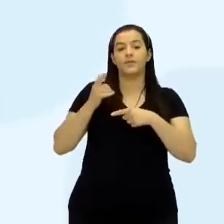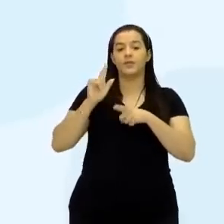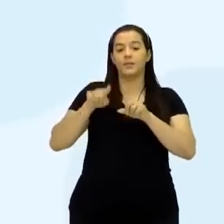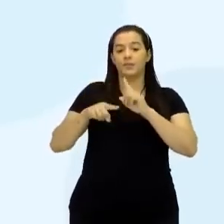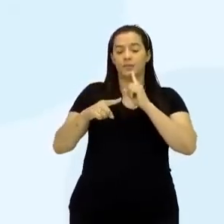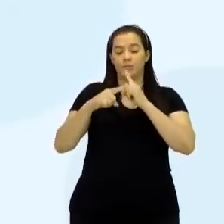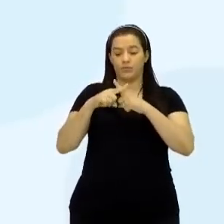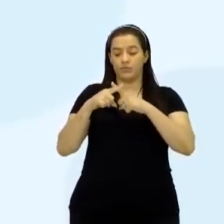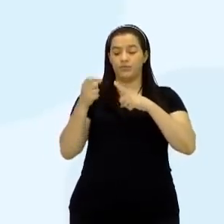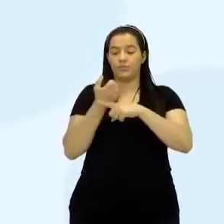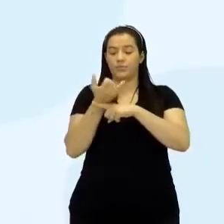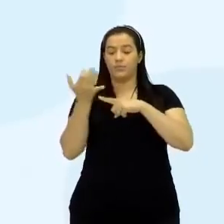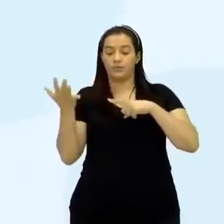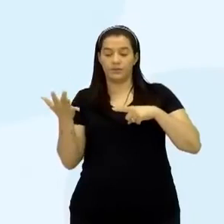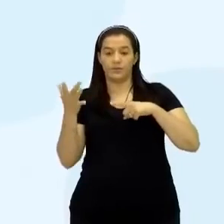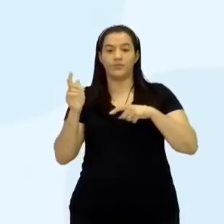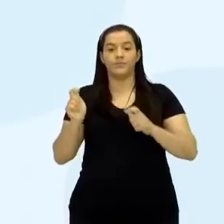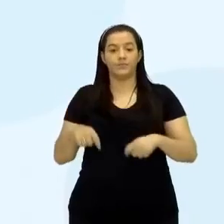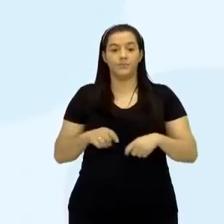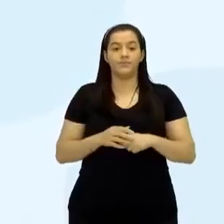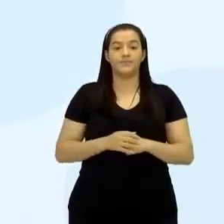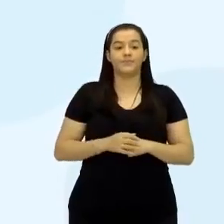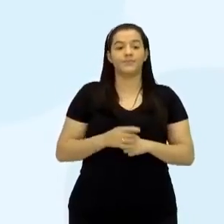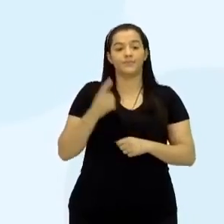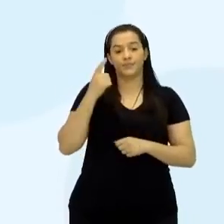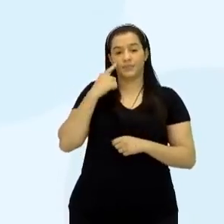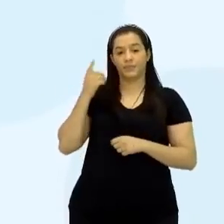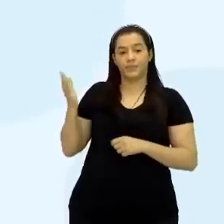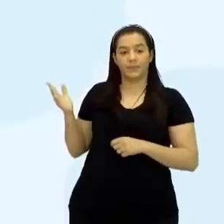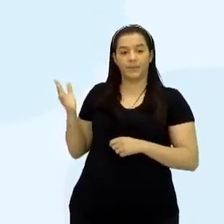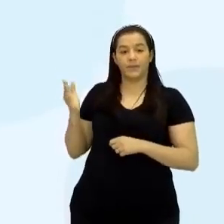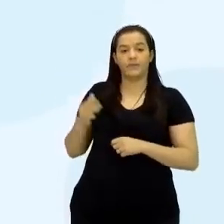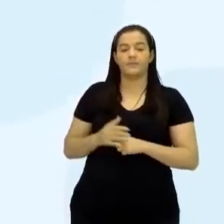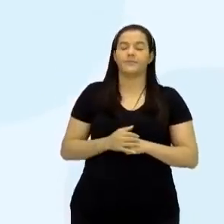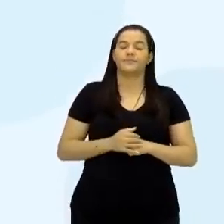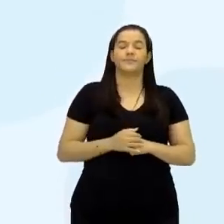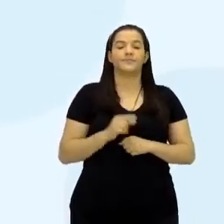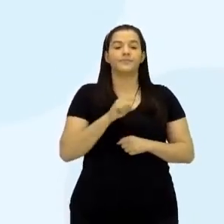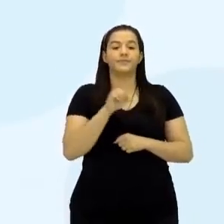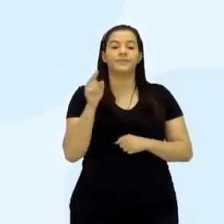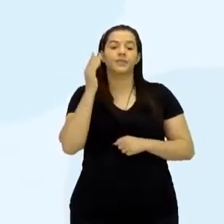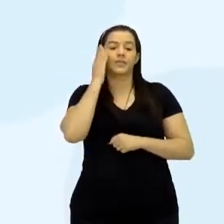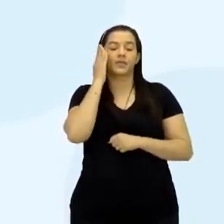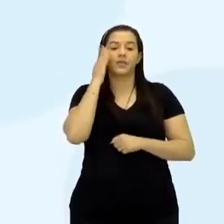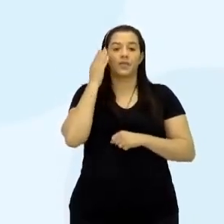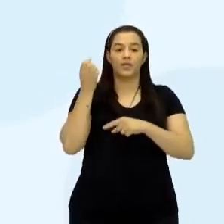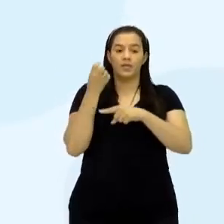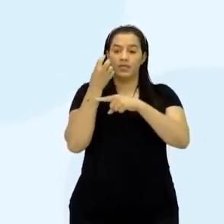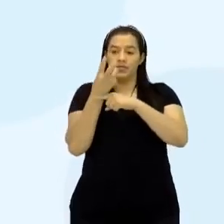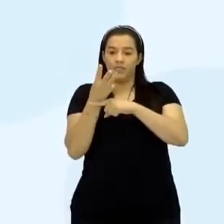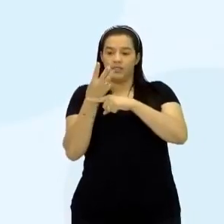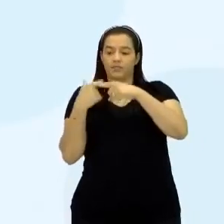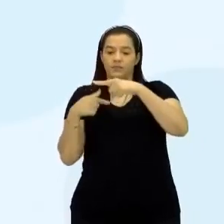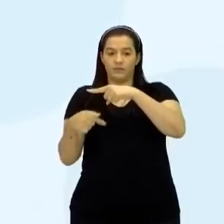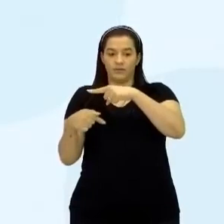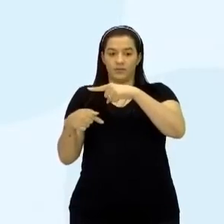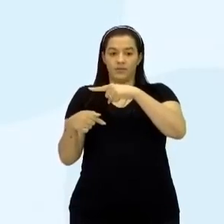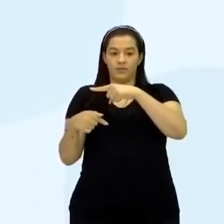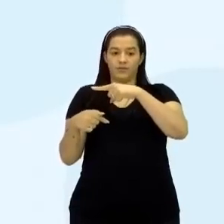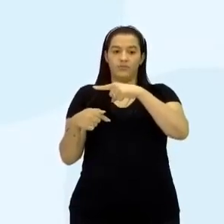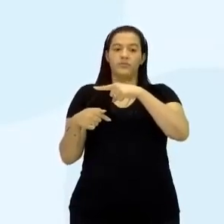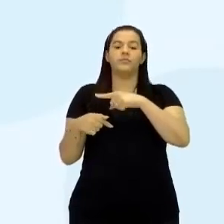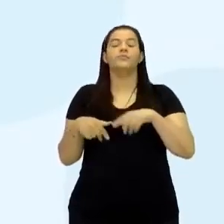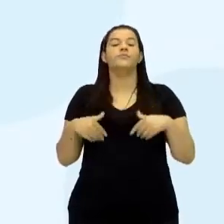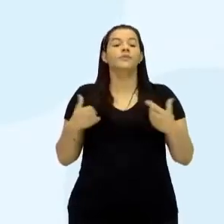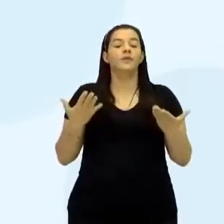seguida multiplicar pelo número de cima, que é o numerador. Então, olha só, se eu quero calcular 3/7 de 2.800, Vivi,